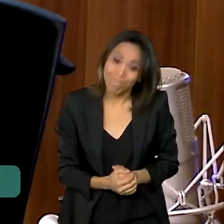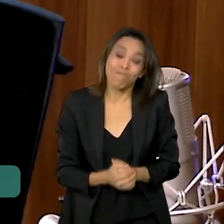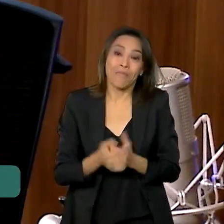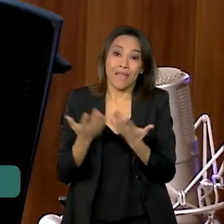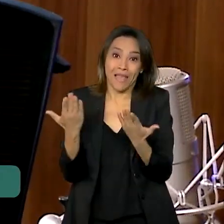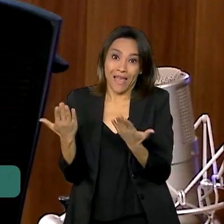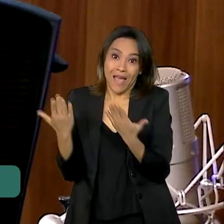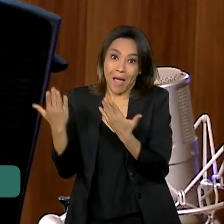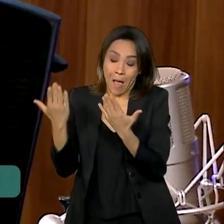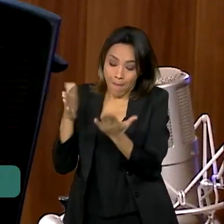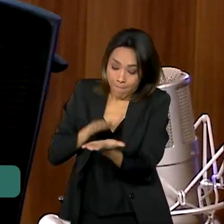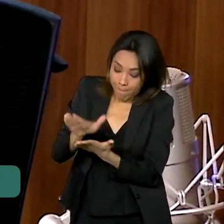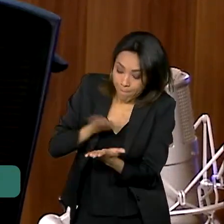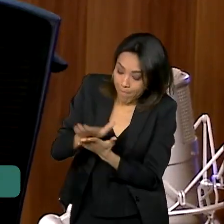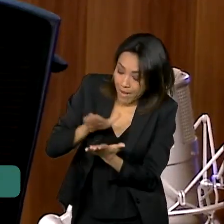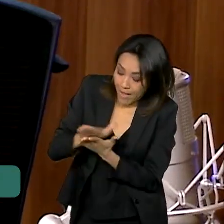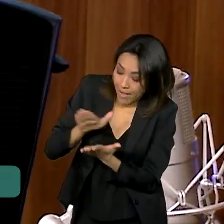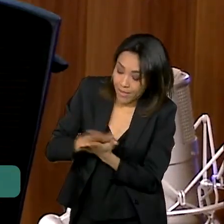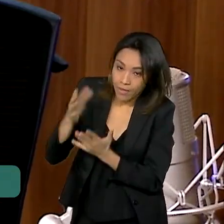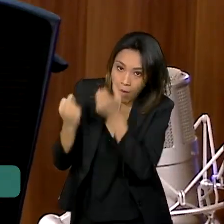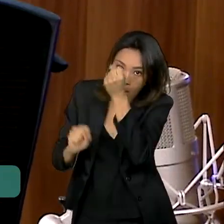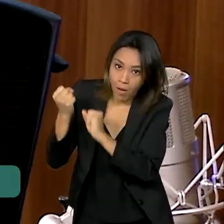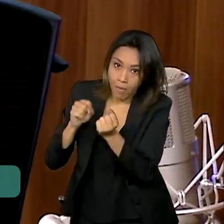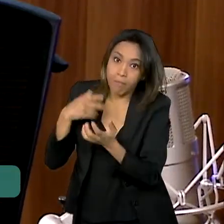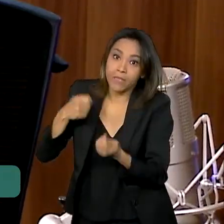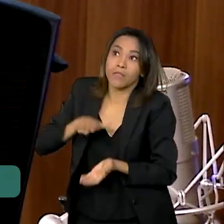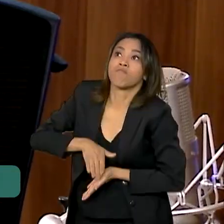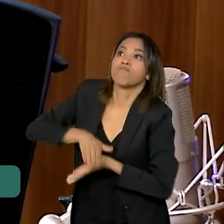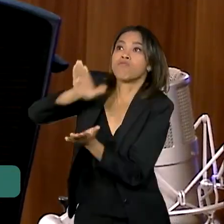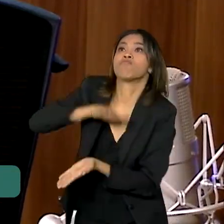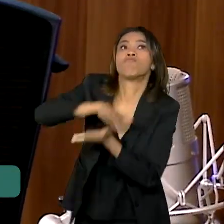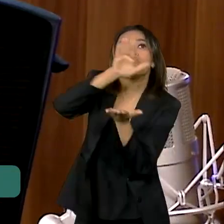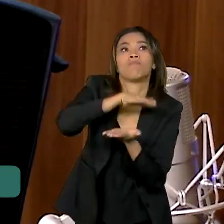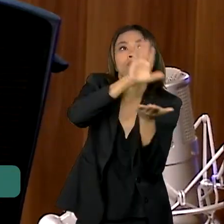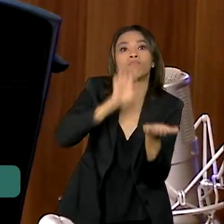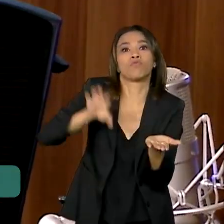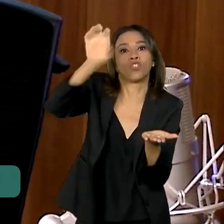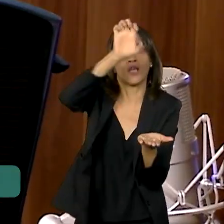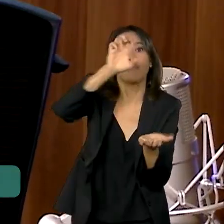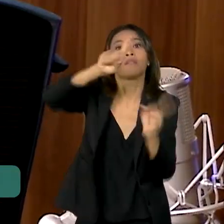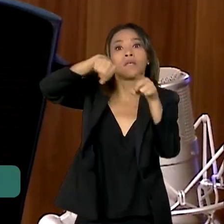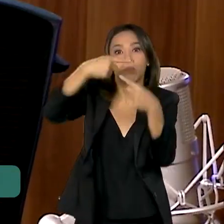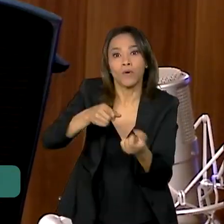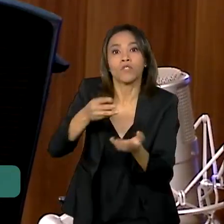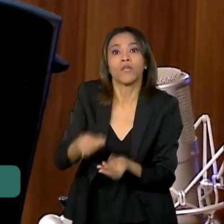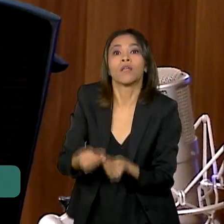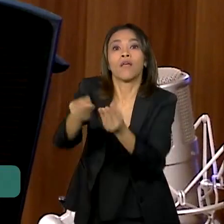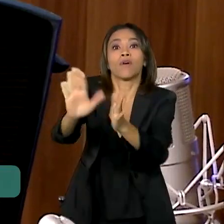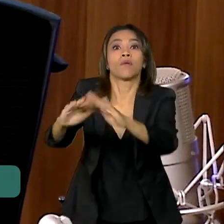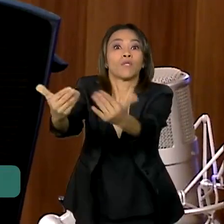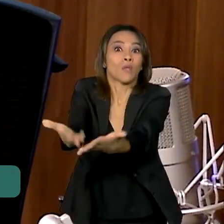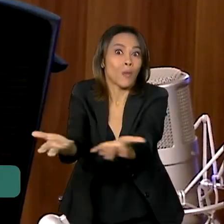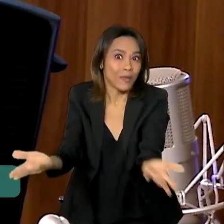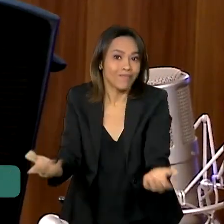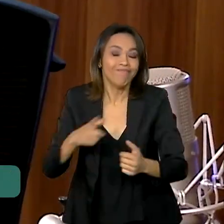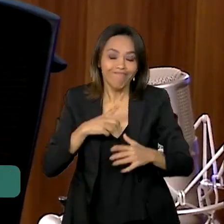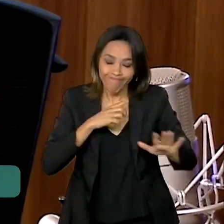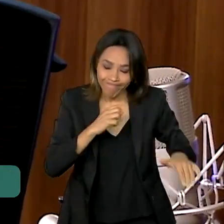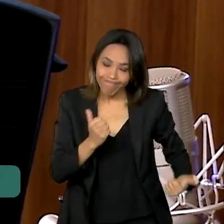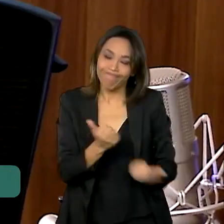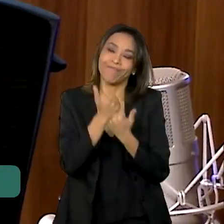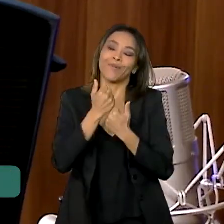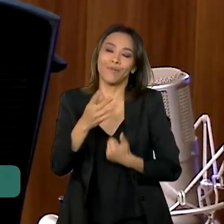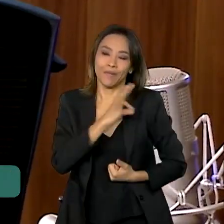prova, ela é impressa numa gráfica, ela precisa chegar aos estados e depois chegar aos locais de prova, né, então a gente tem o apoio também da Polícia Rodoviária Federal